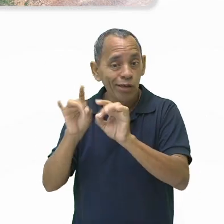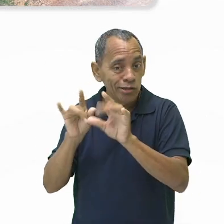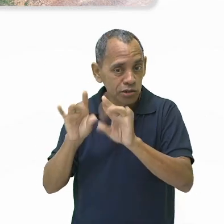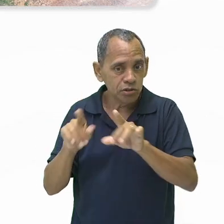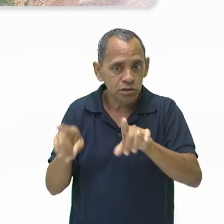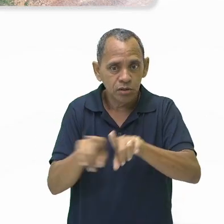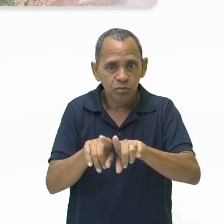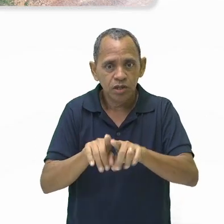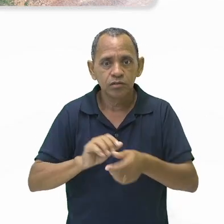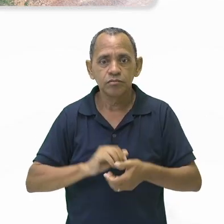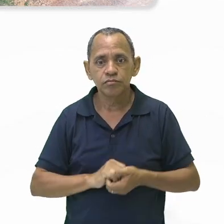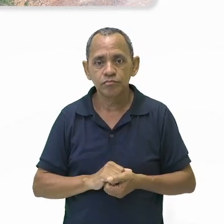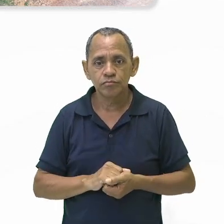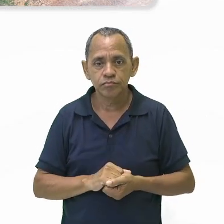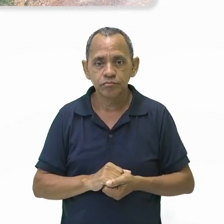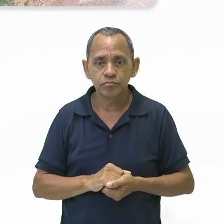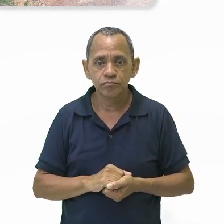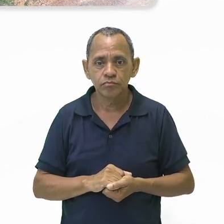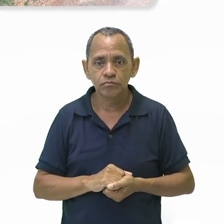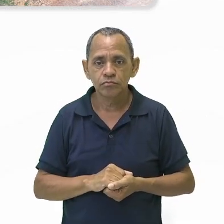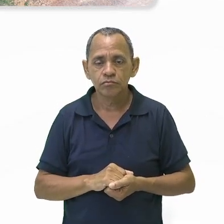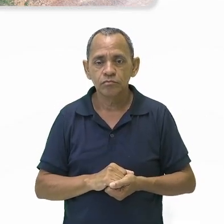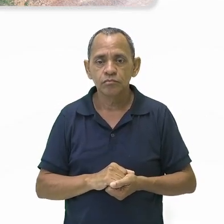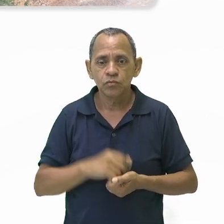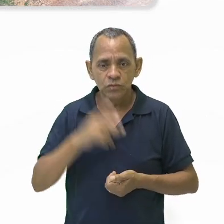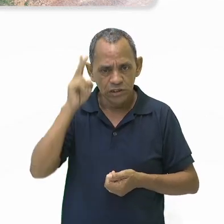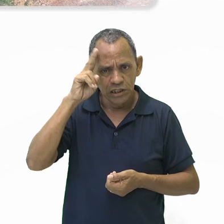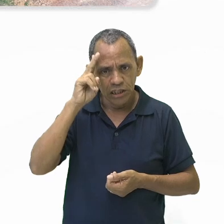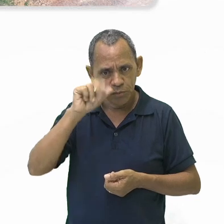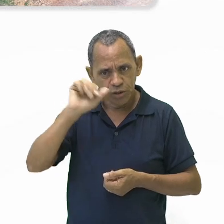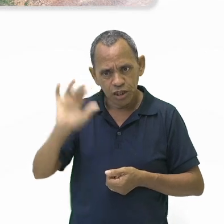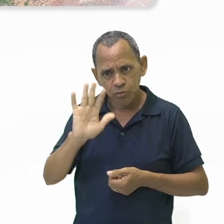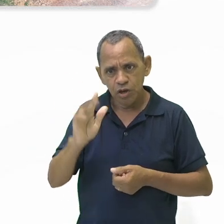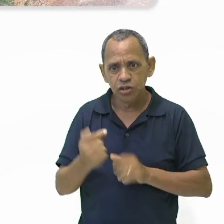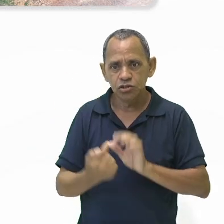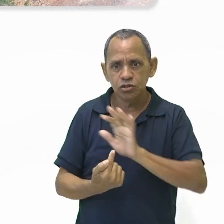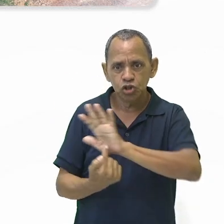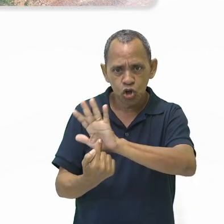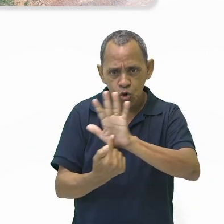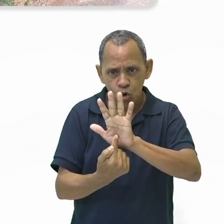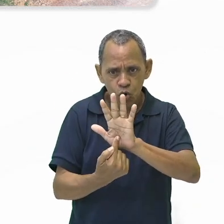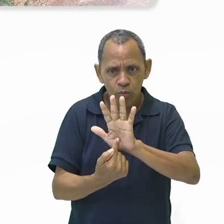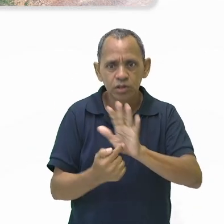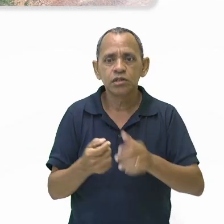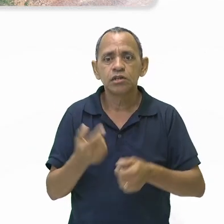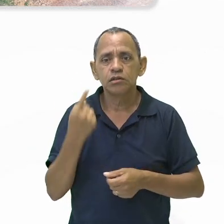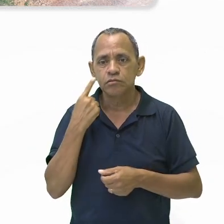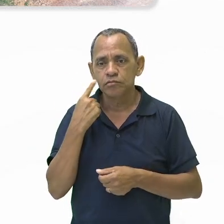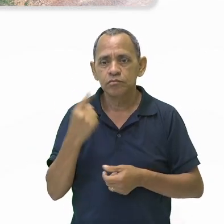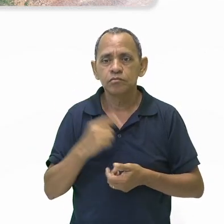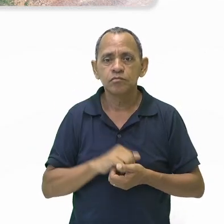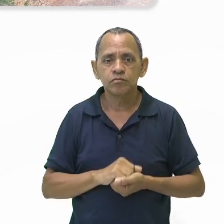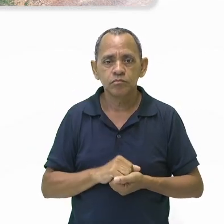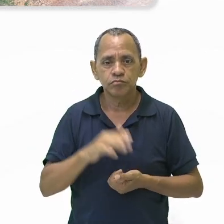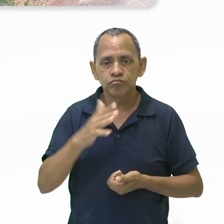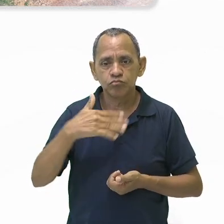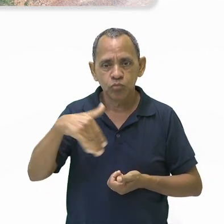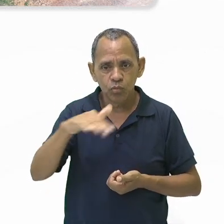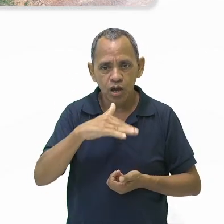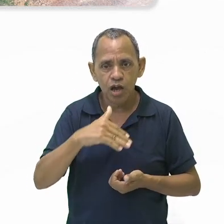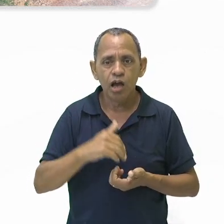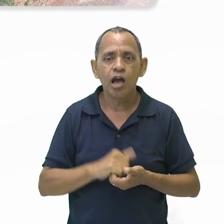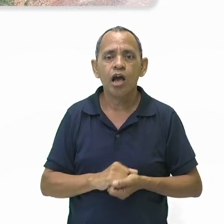cada vez mais avançando para o interior, na Amazônia também não seria diferente. E aqui na Amazônia a gente vem observando a questão do